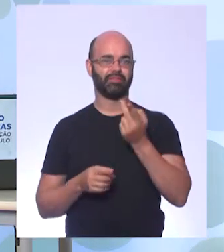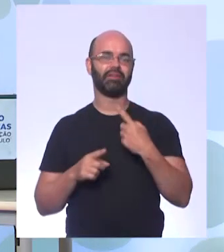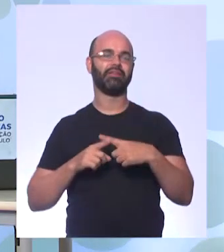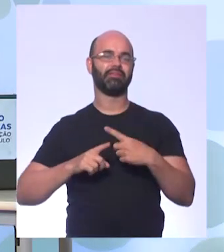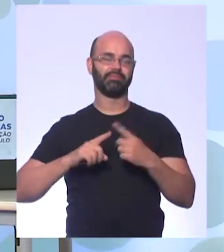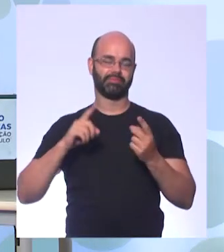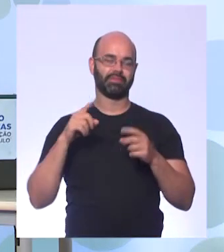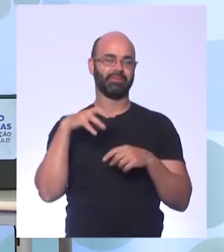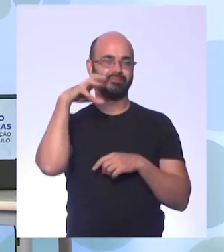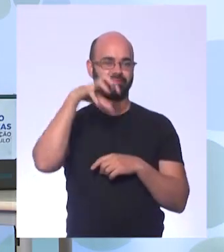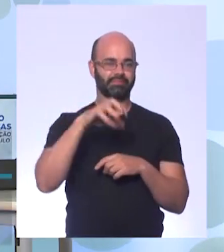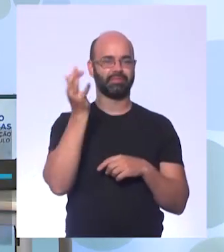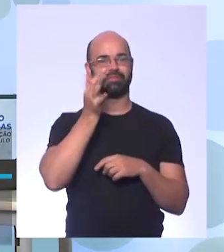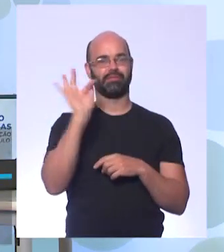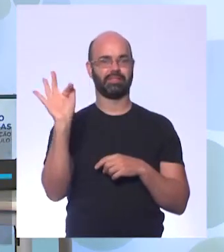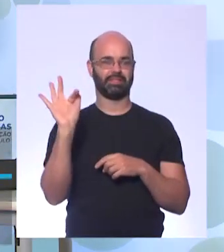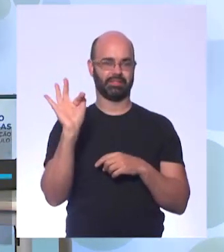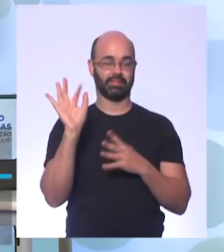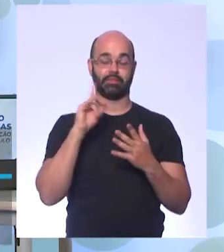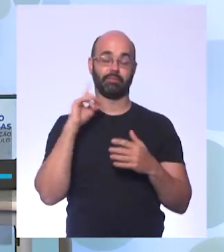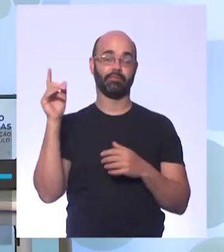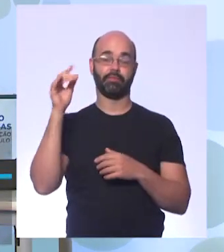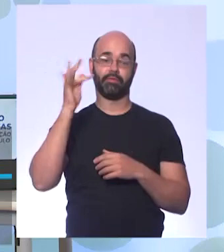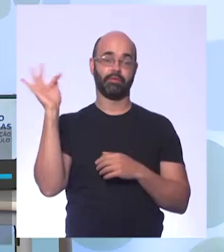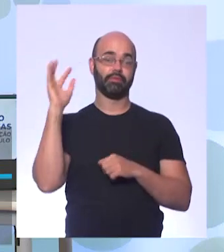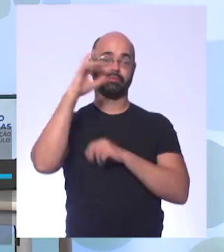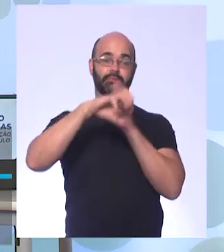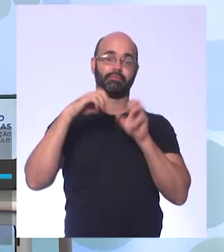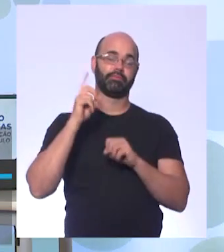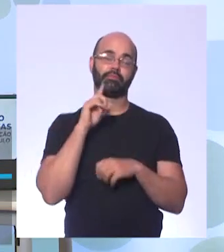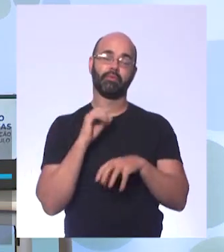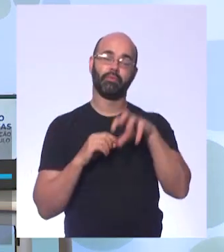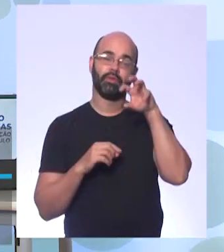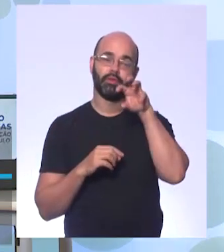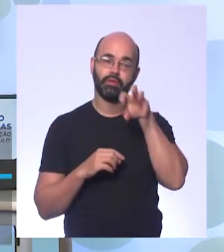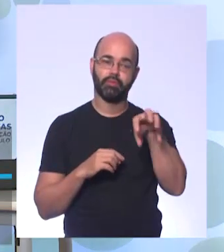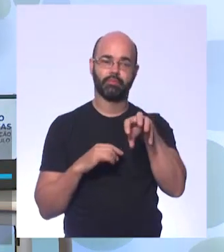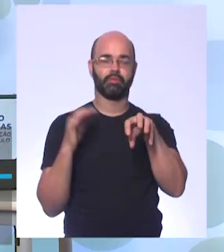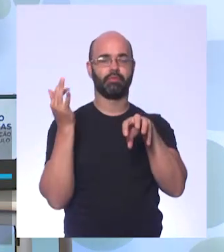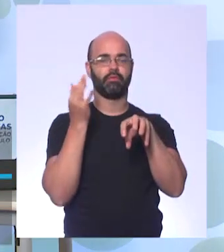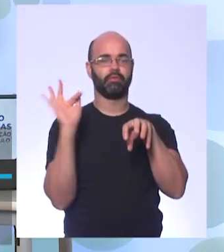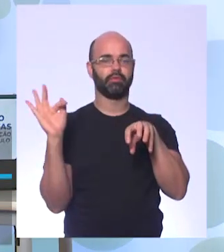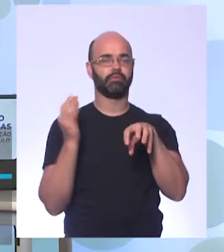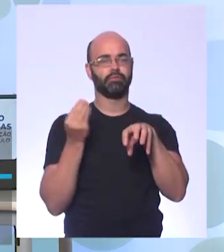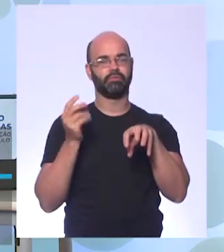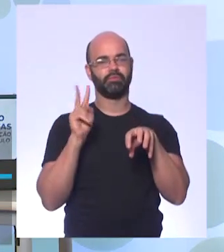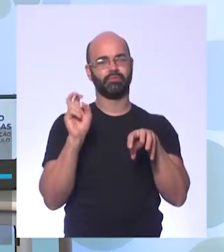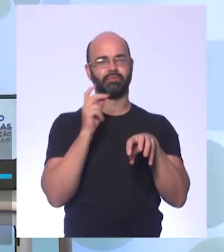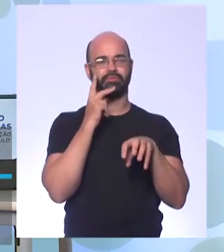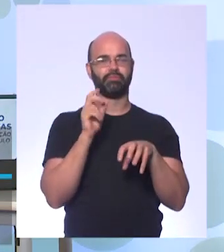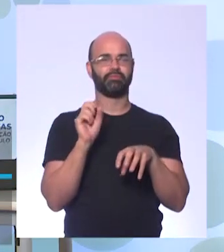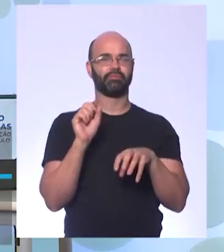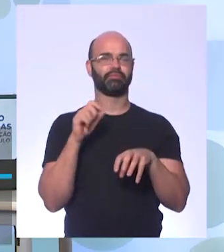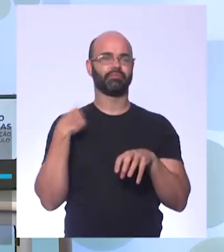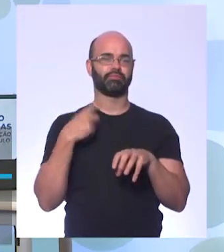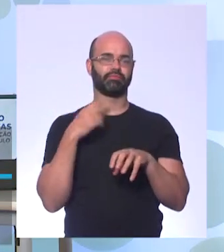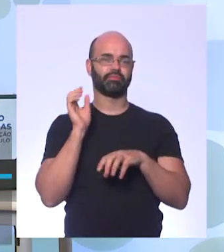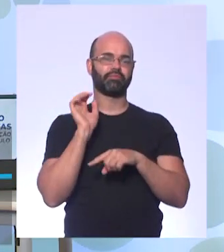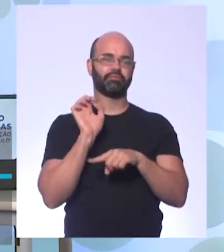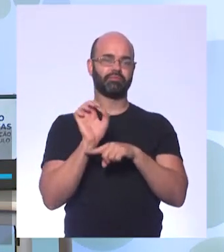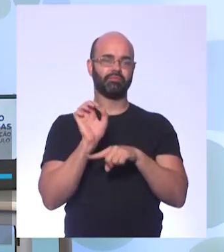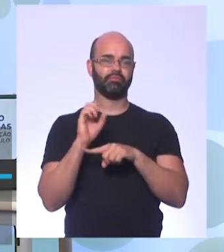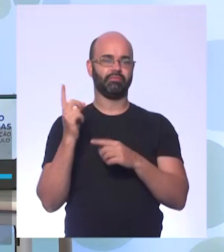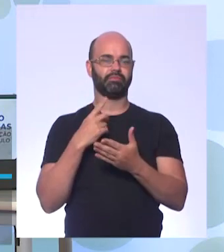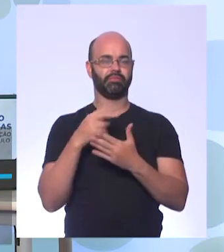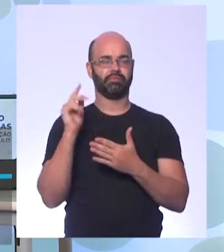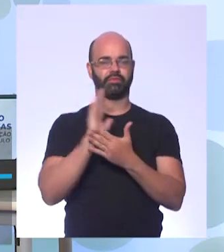departamento francês, não é uma colônia francesa, é um departamento francês, como a gente chama aqui de estados, né? Porque nós somos divididos em